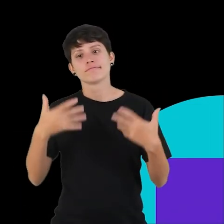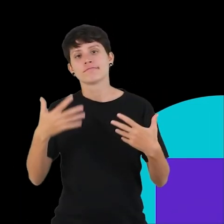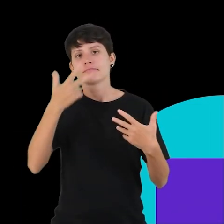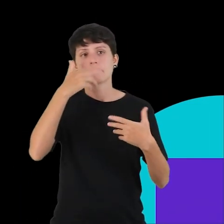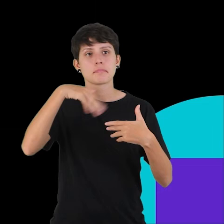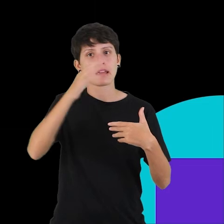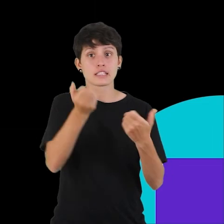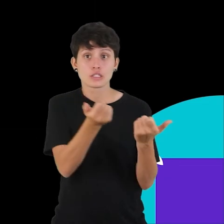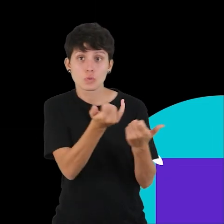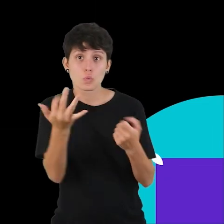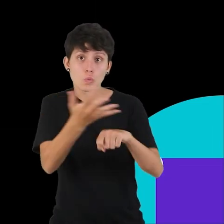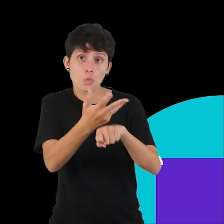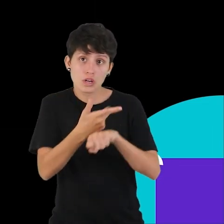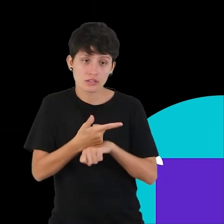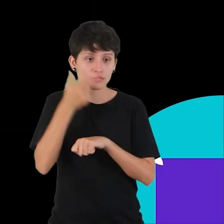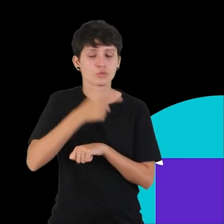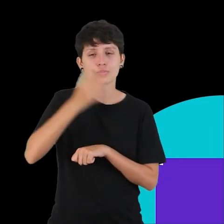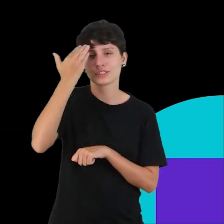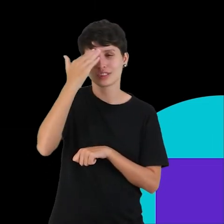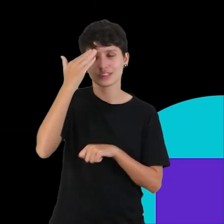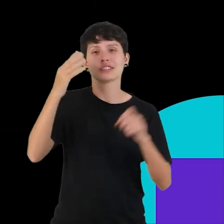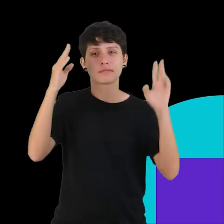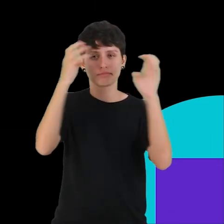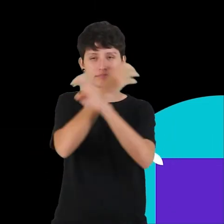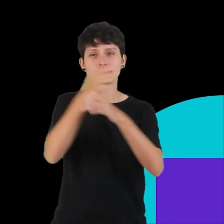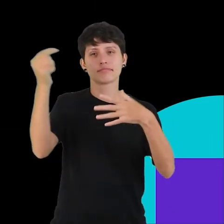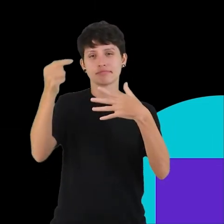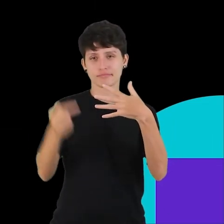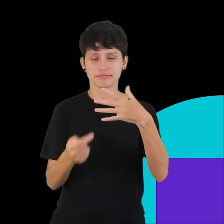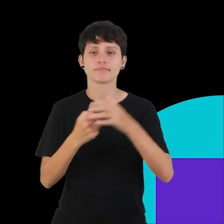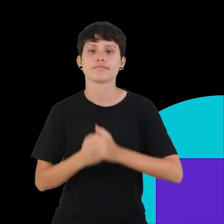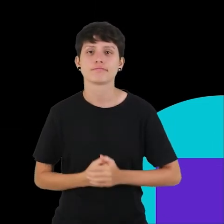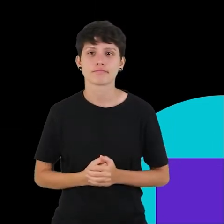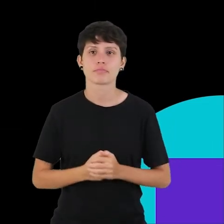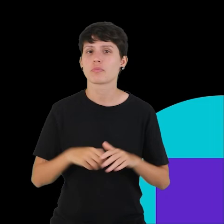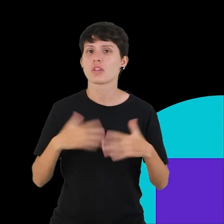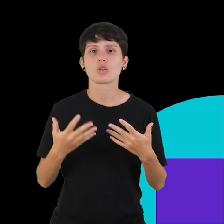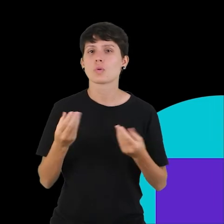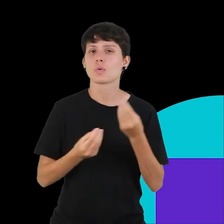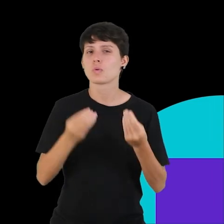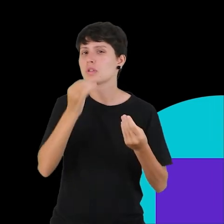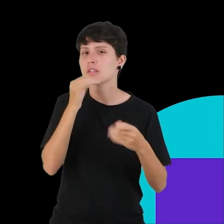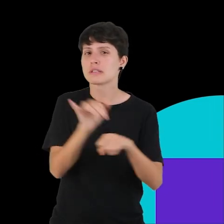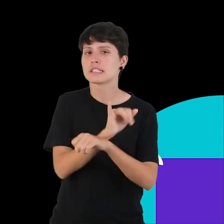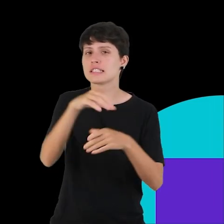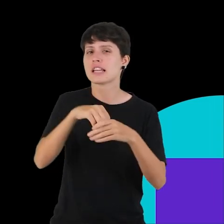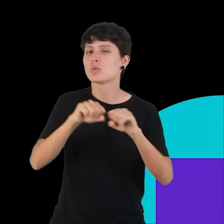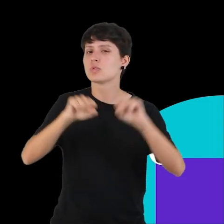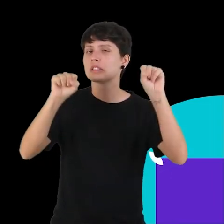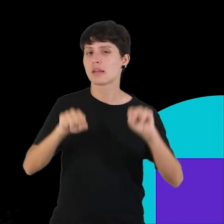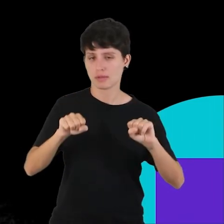alimentares. E aí a gente consegue entender esse sistema por meio de histórias. É como a gente navega o mundo. Então a gente entende coisas sistêmicas